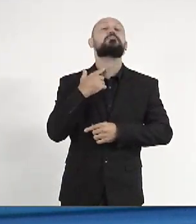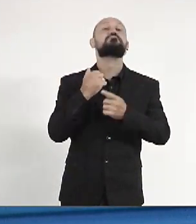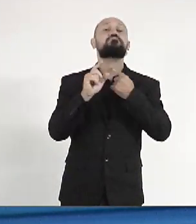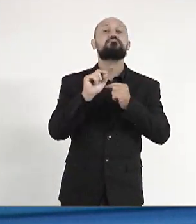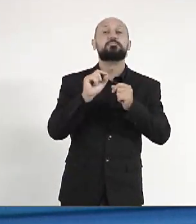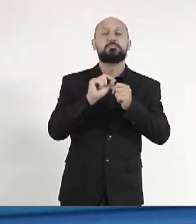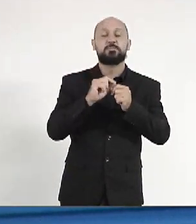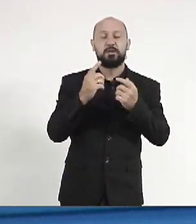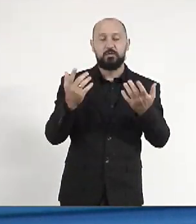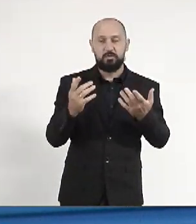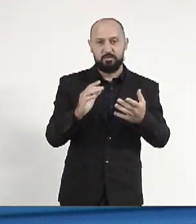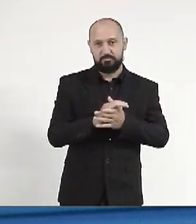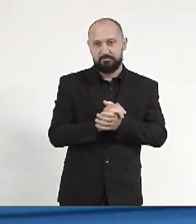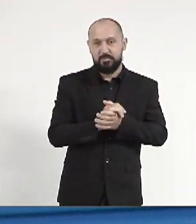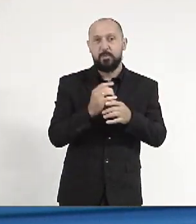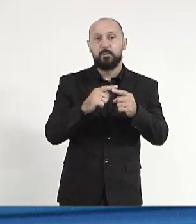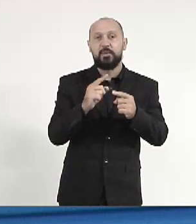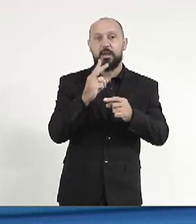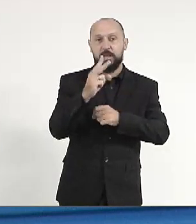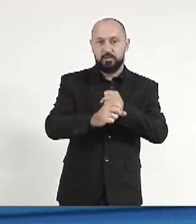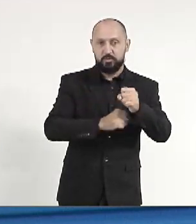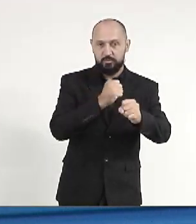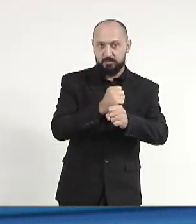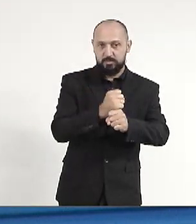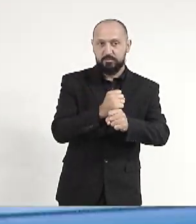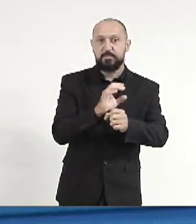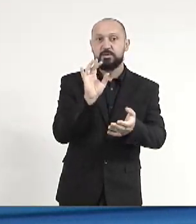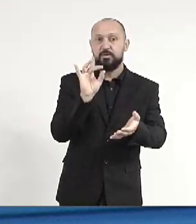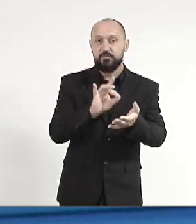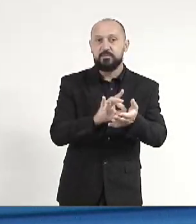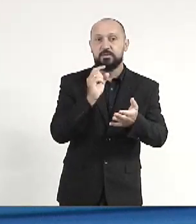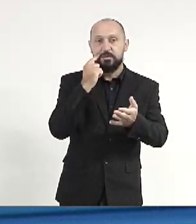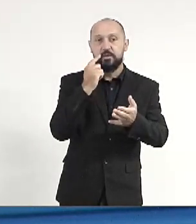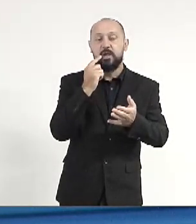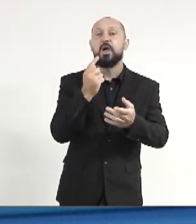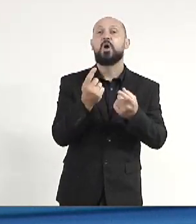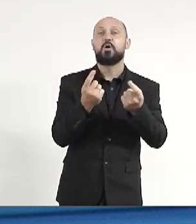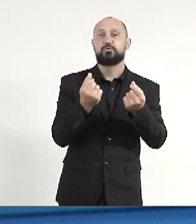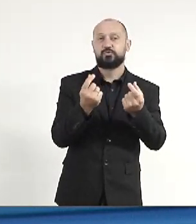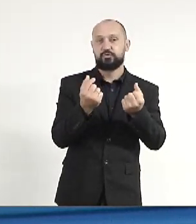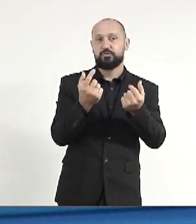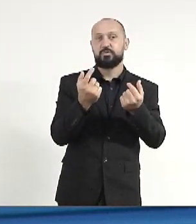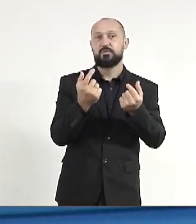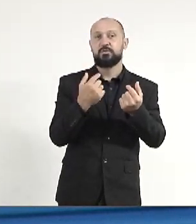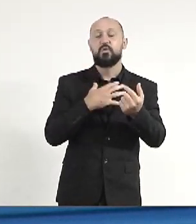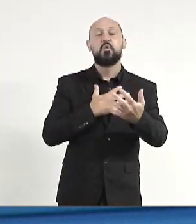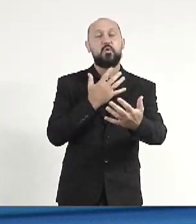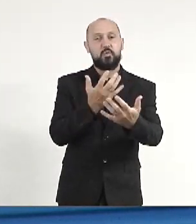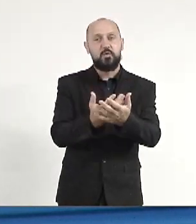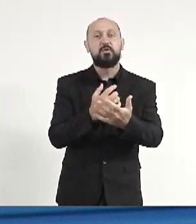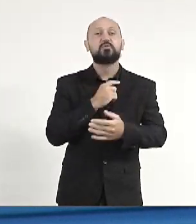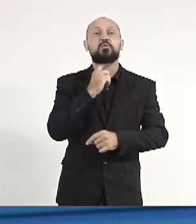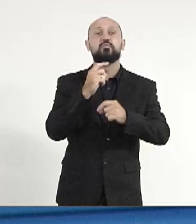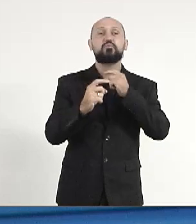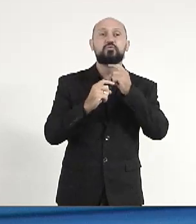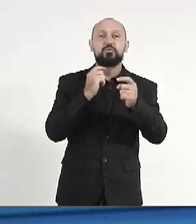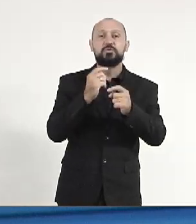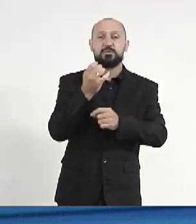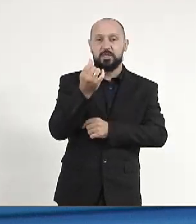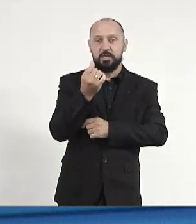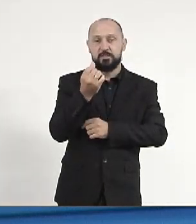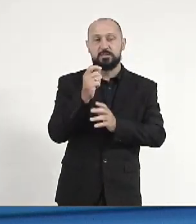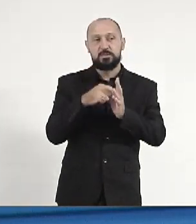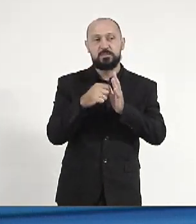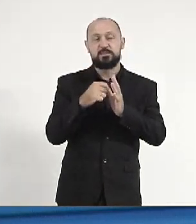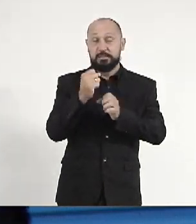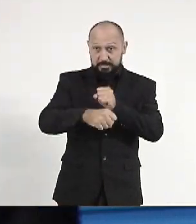mas pegue bastante, porque é de cada 2 anos. Mas a verdade que prevalece é o dinheiro, e eu confesso que tenho dúvida de que cada 6 anos vai